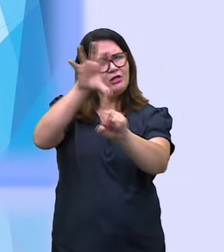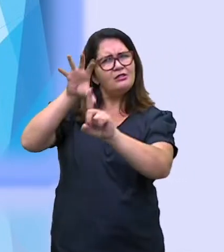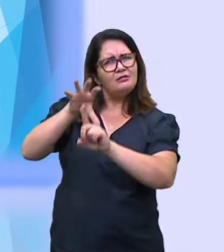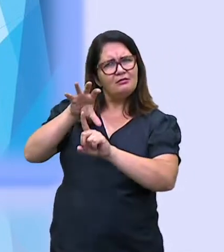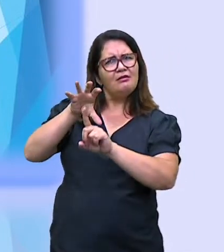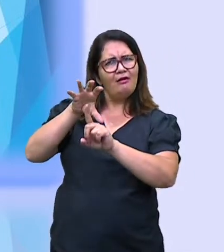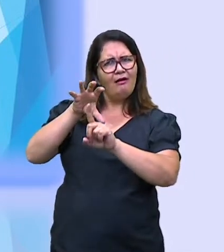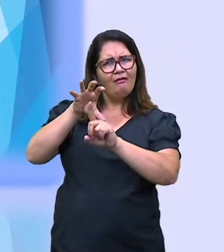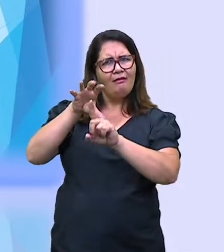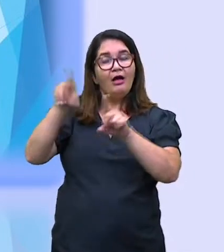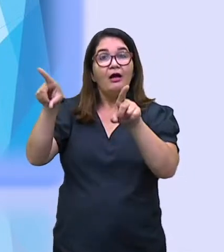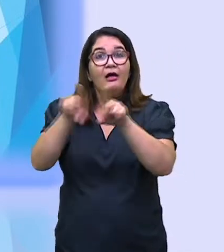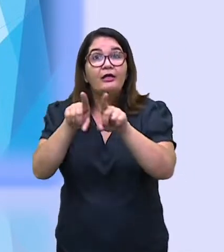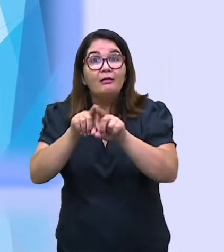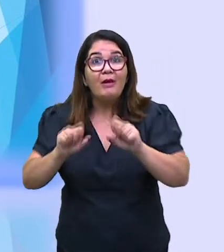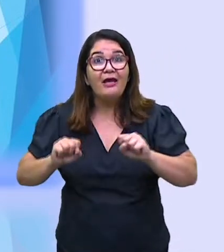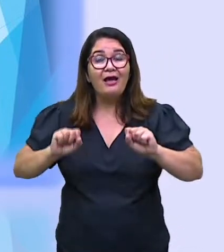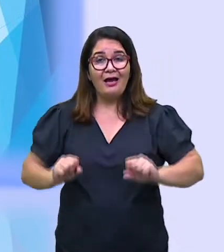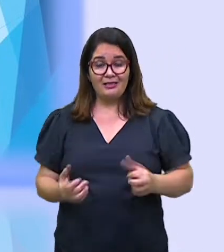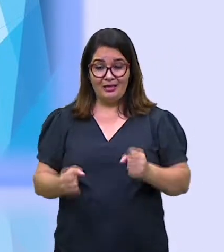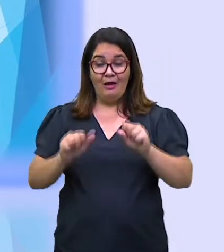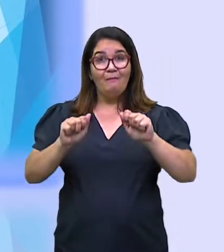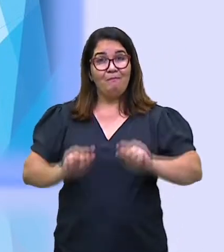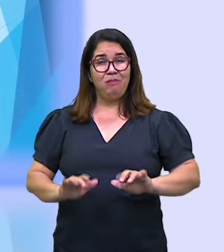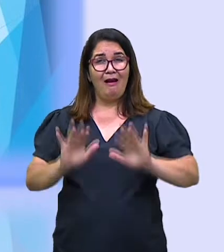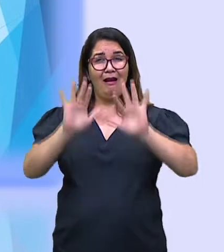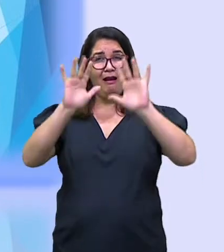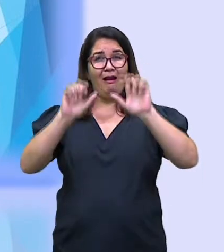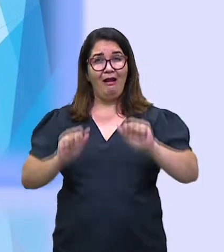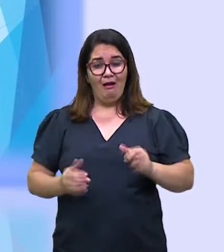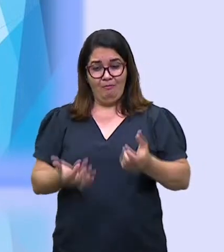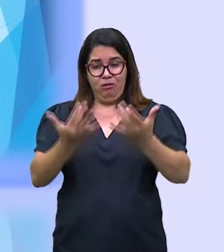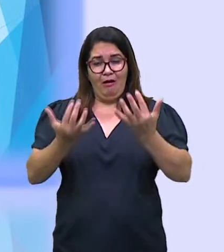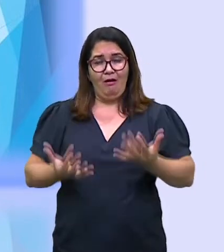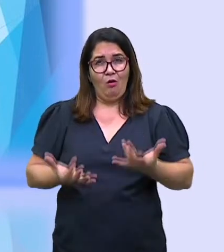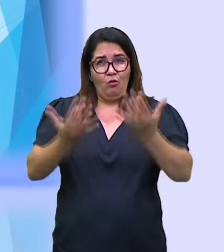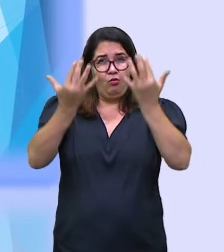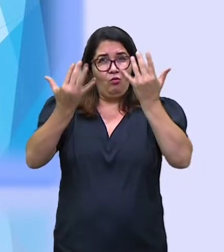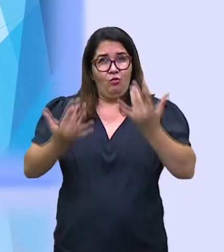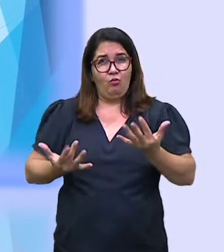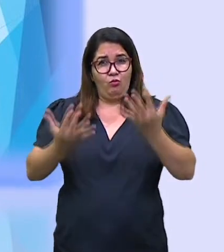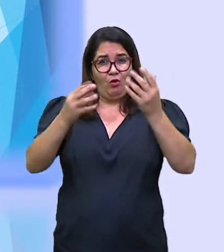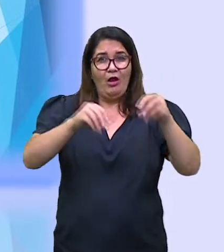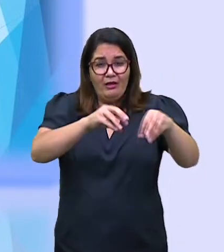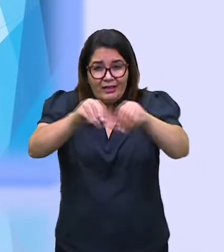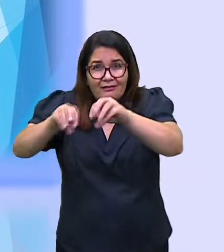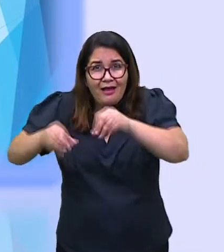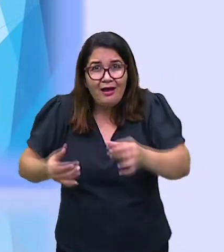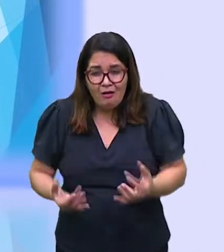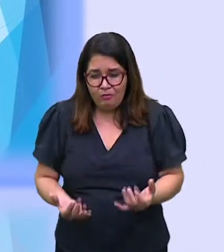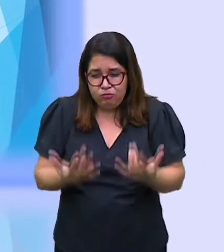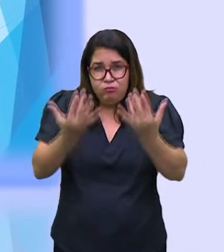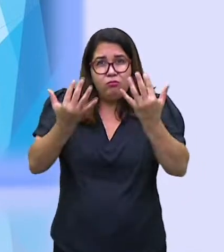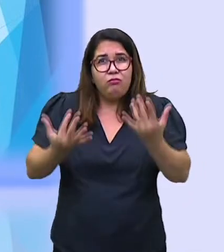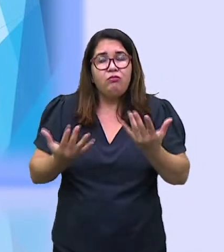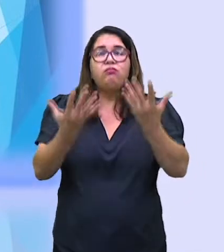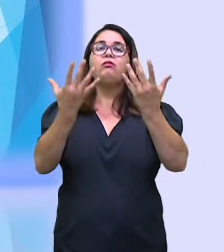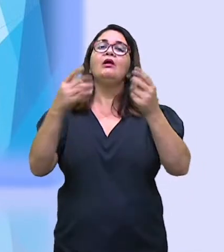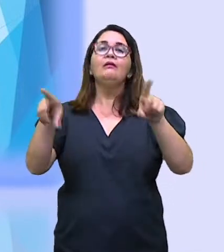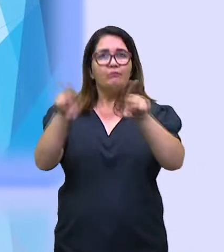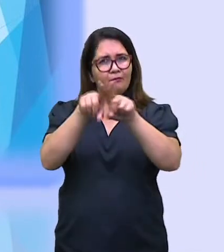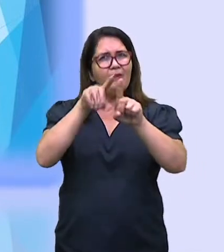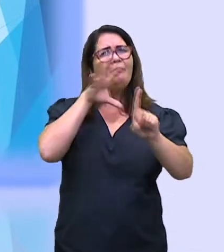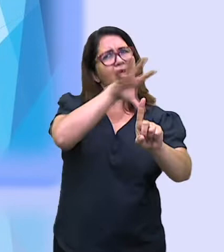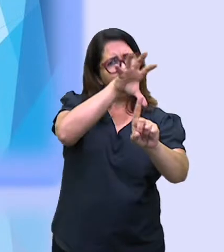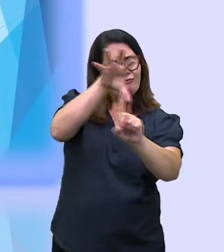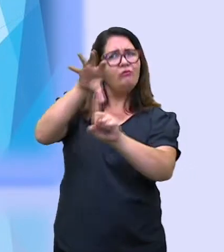aí, como que seria então essa condição destes gases que a gente, né, percebe ao